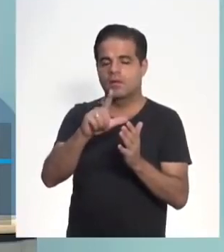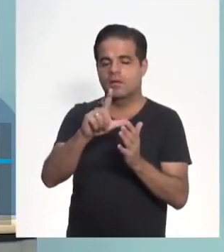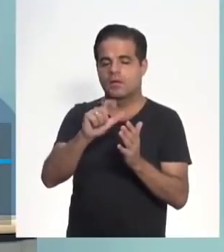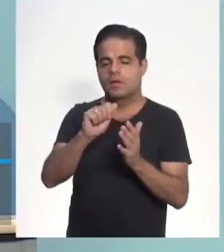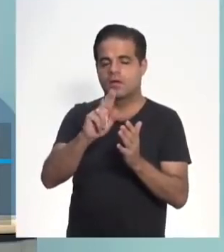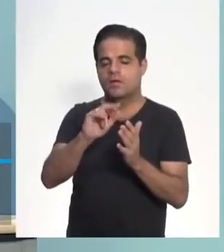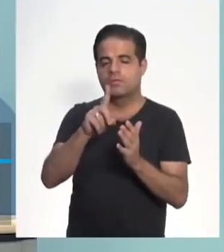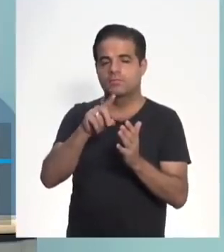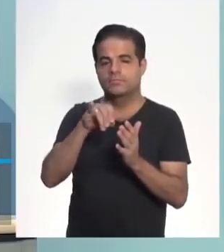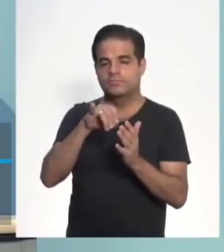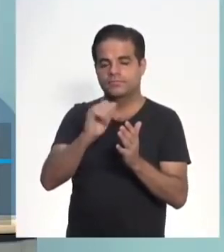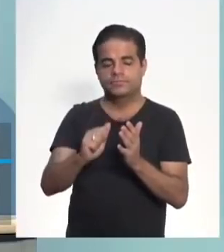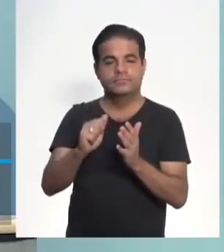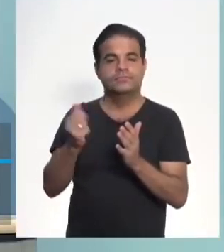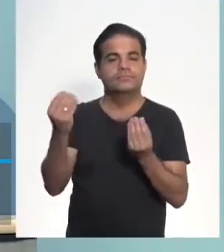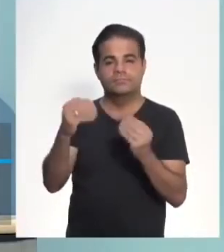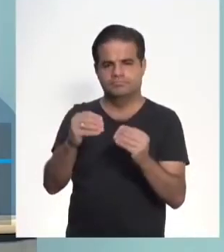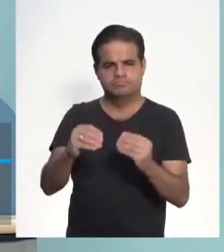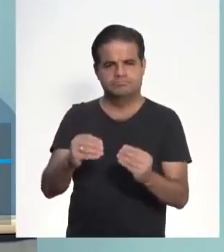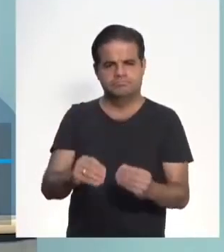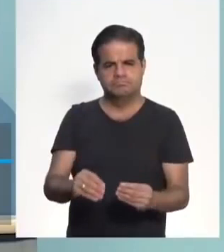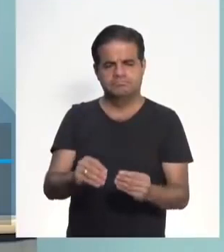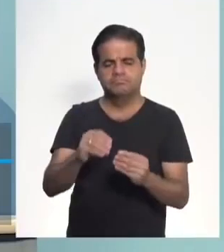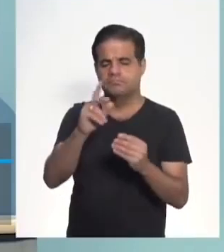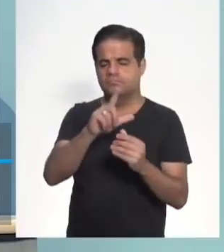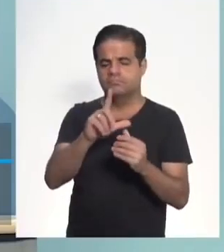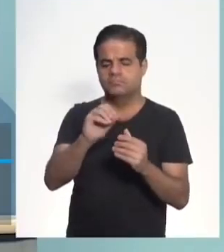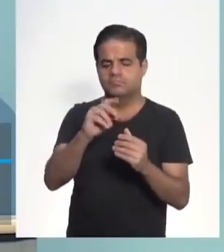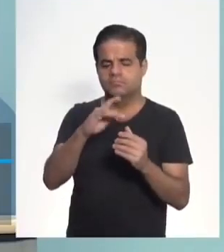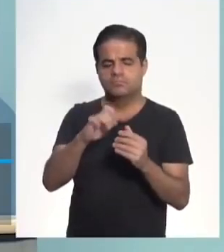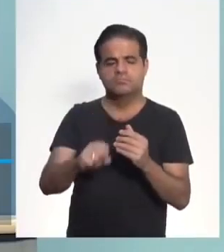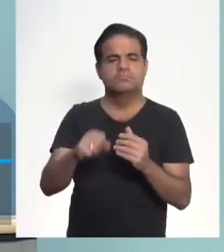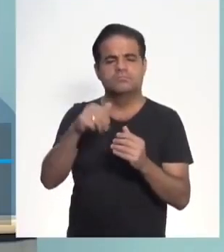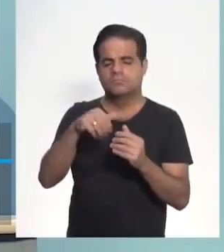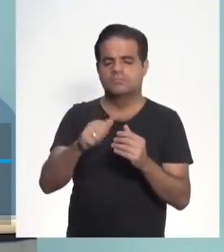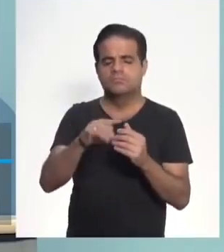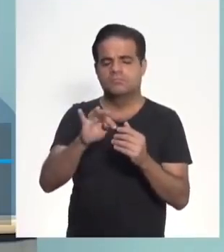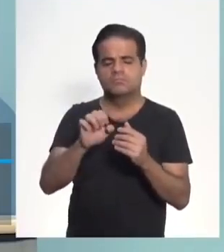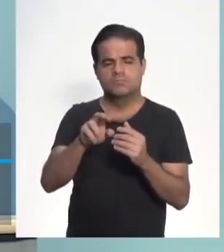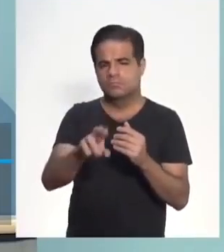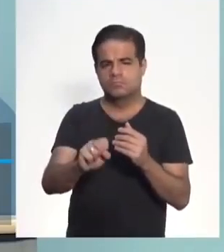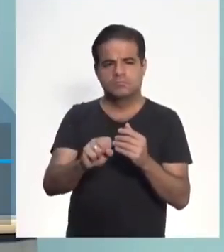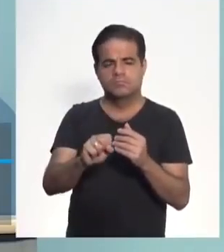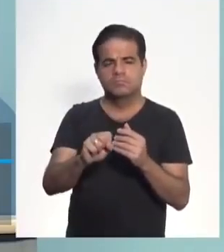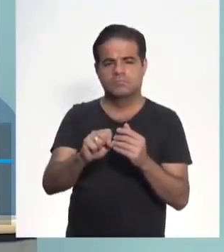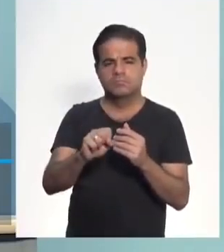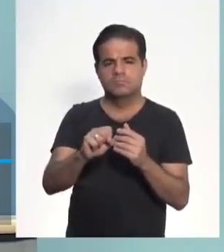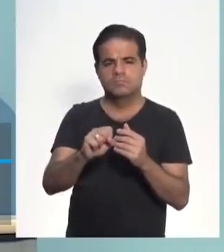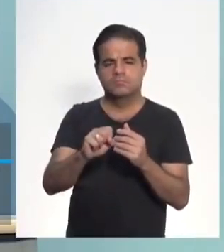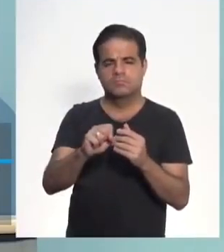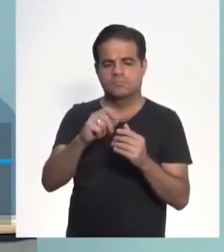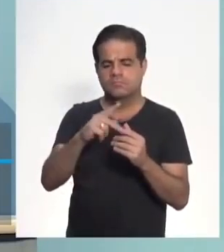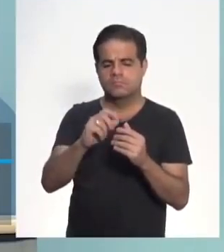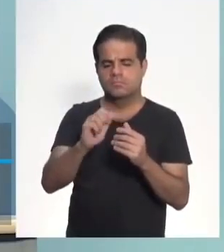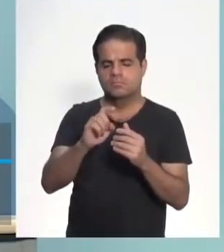Claudineia, Ana Luísa, da Escola Leonardo Lopes, o Matheus e o Diogo, da Padre